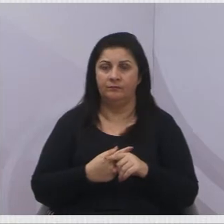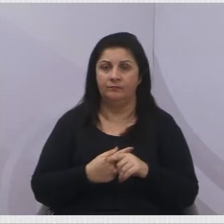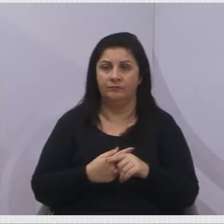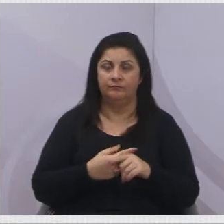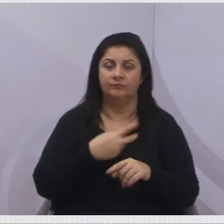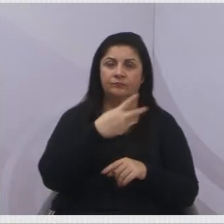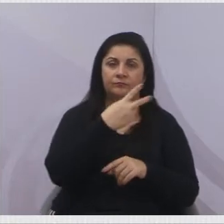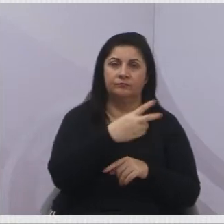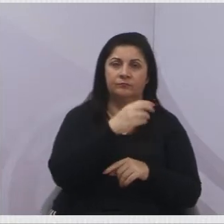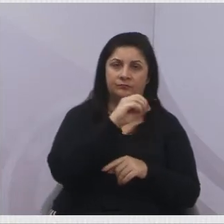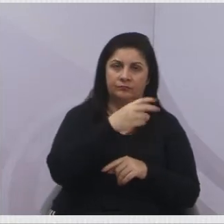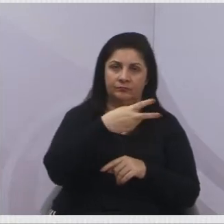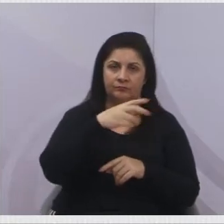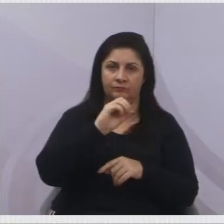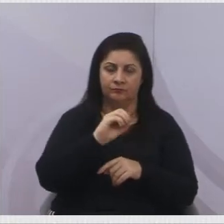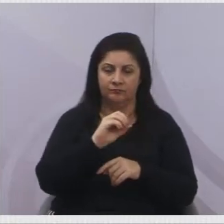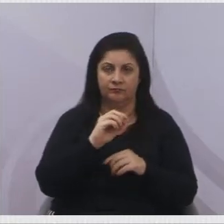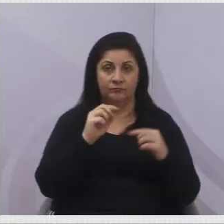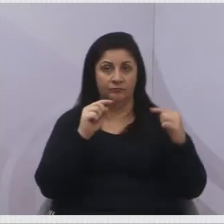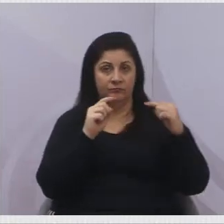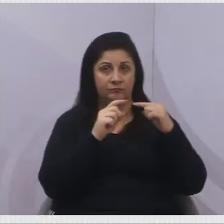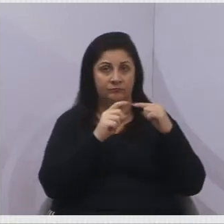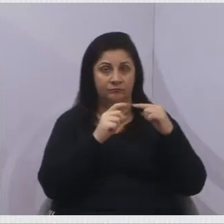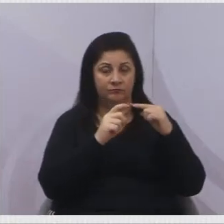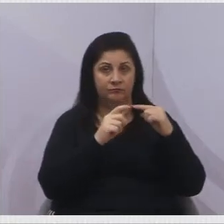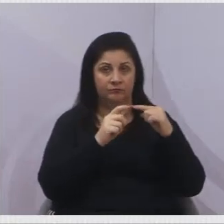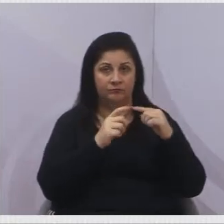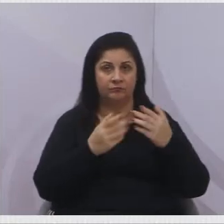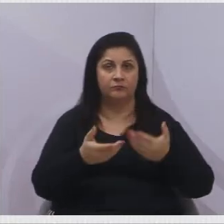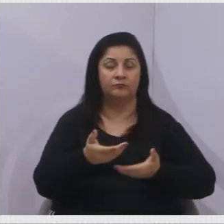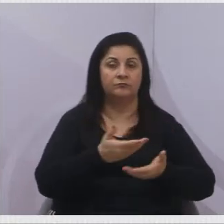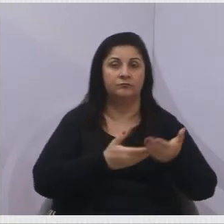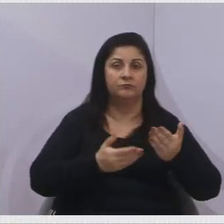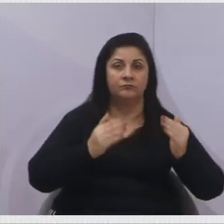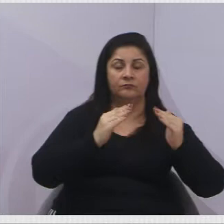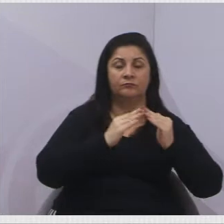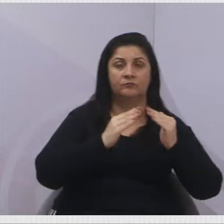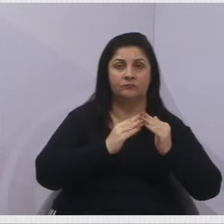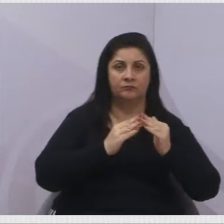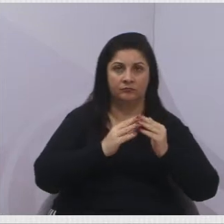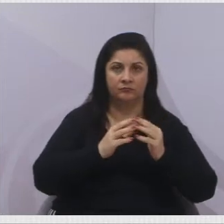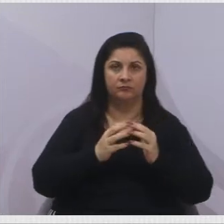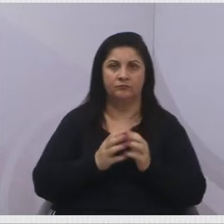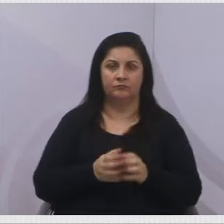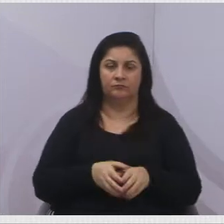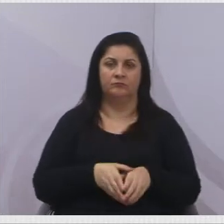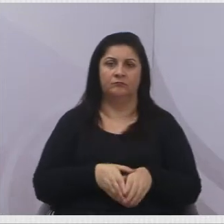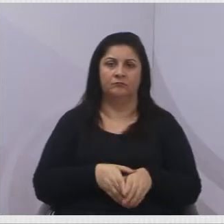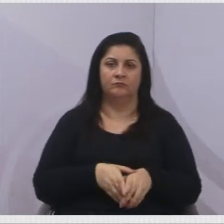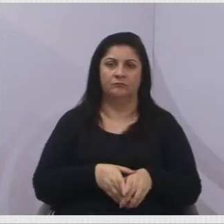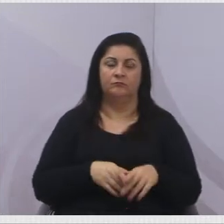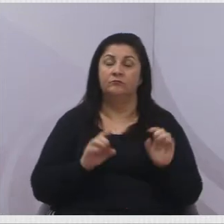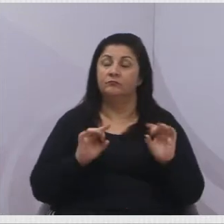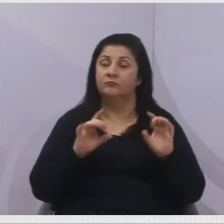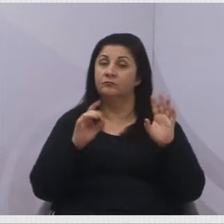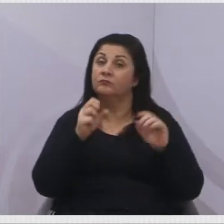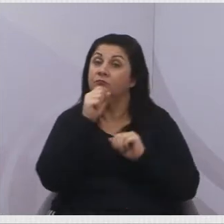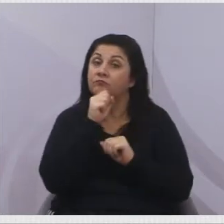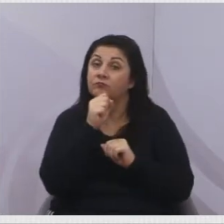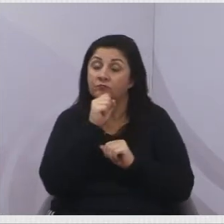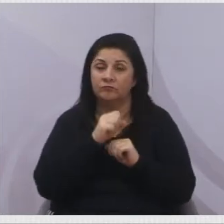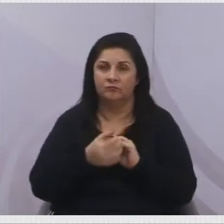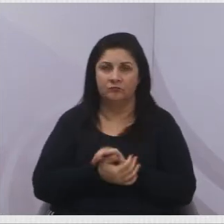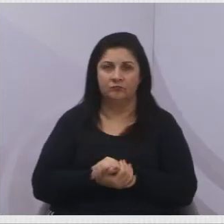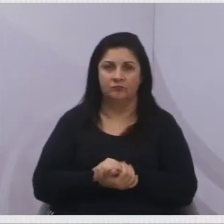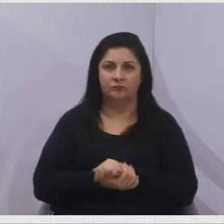de 2020, nós focamos nos atendimentos domiciliares, especialmente para os idosos do nosso